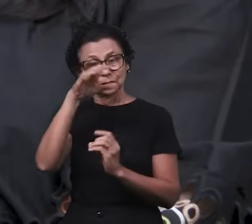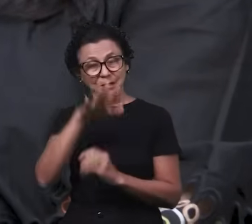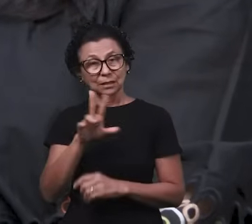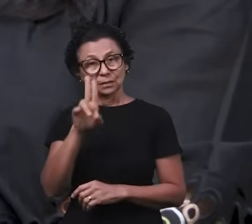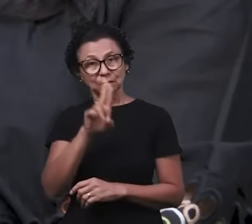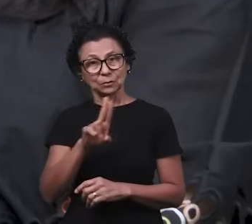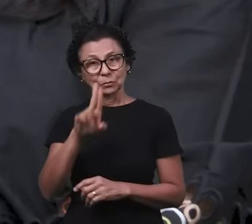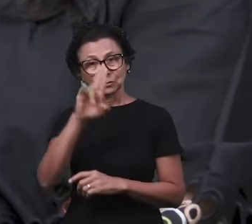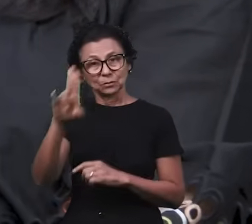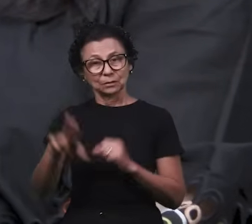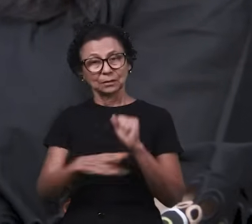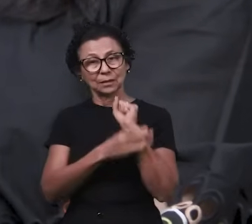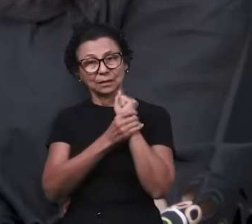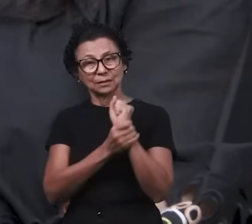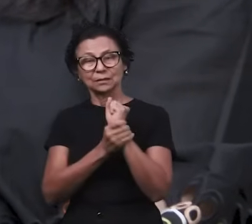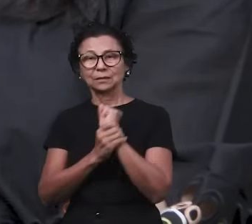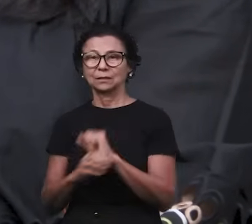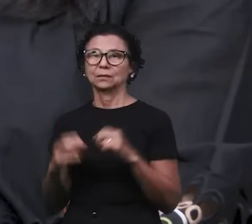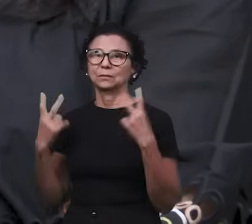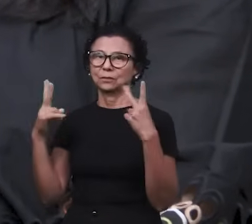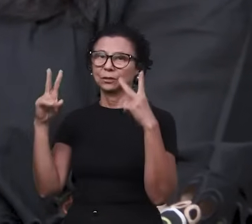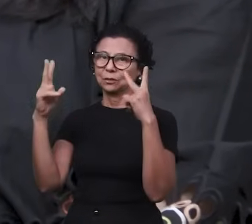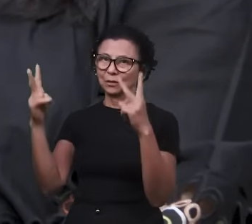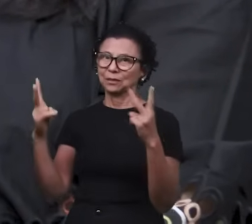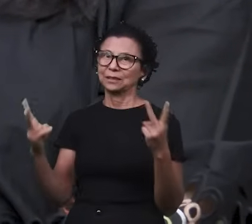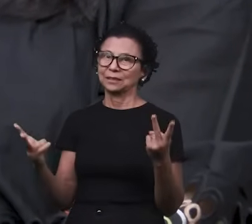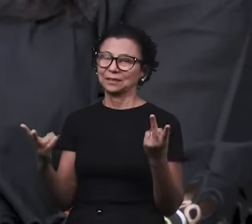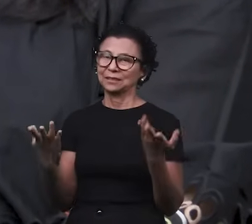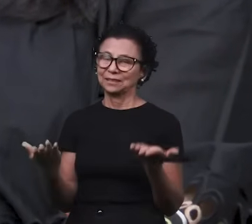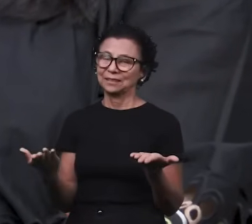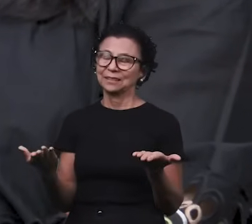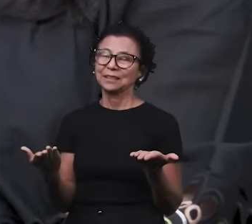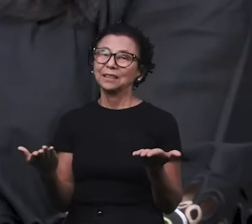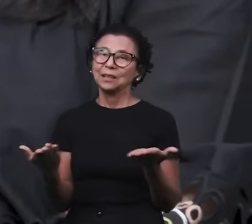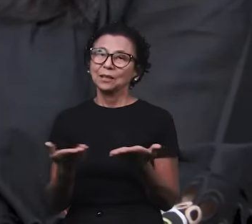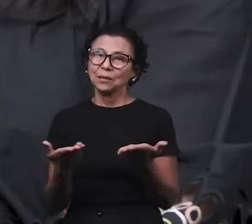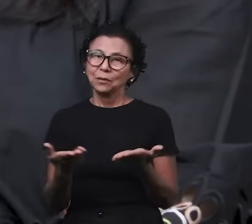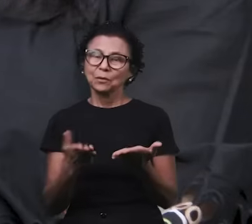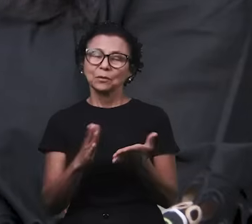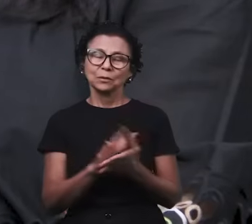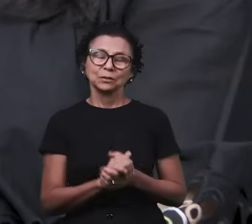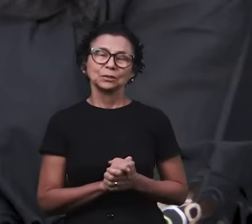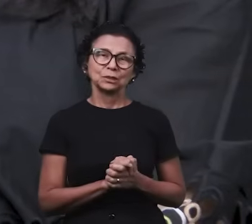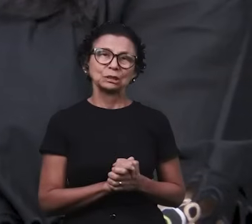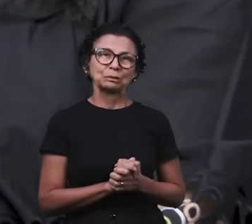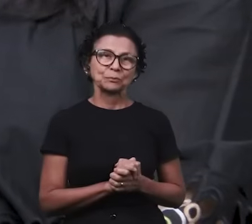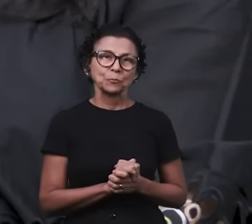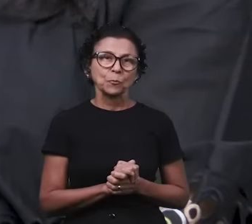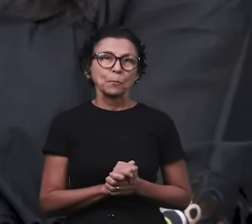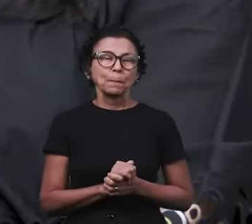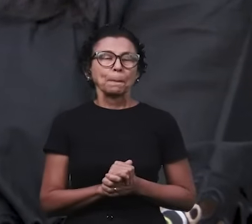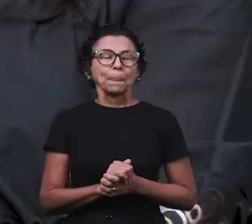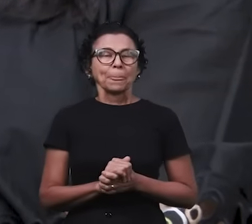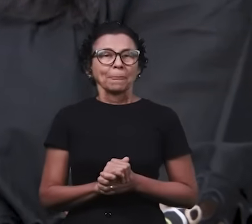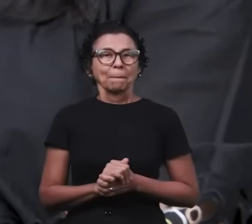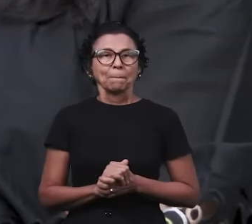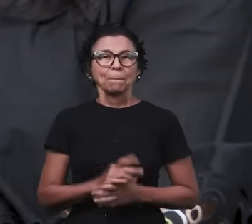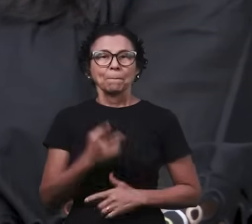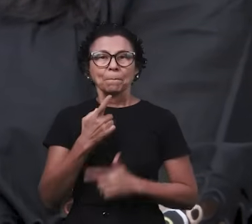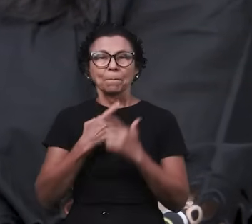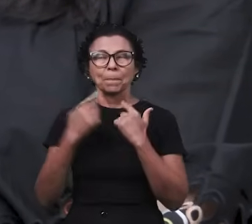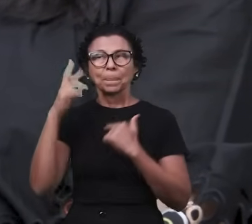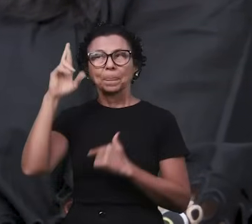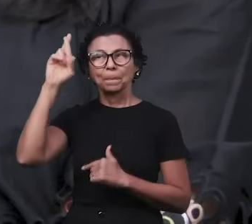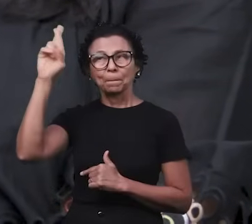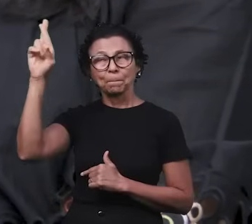nos garantem a vitória na palavra do Senhor. Hoje, com simplicidade, o que o Senhor deseja fazer em